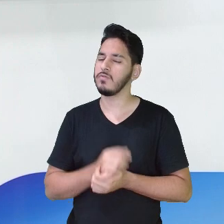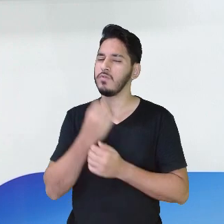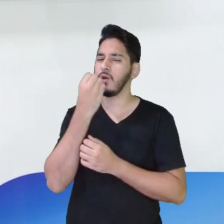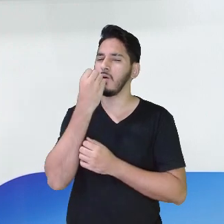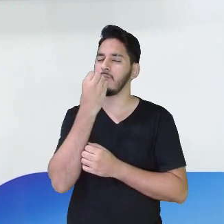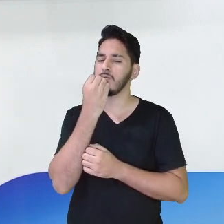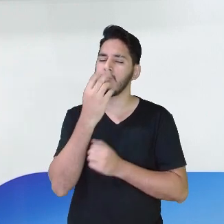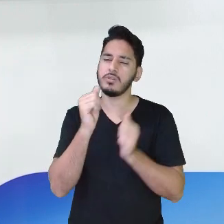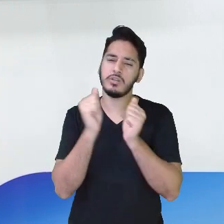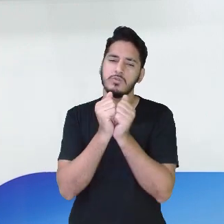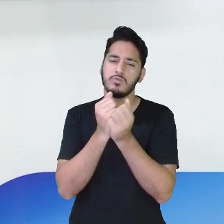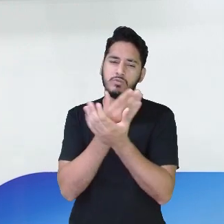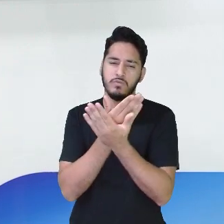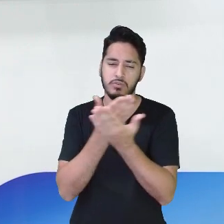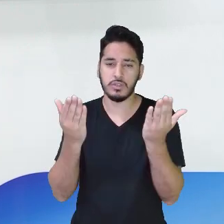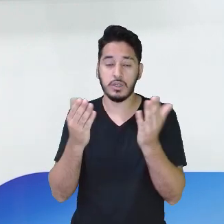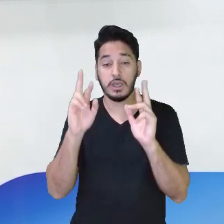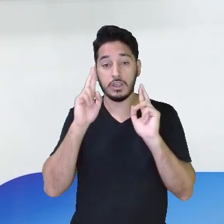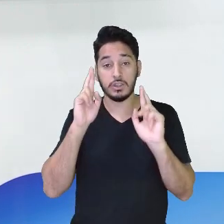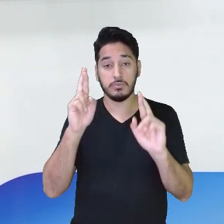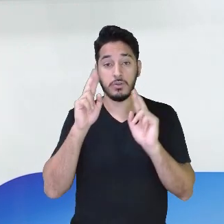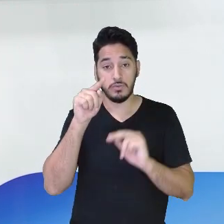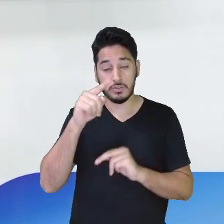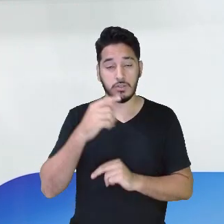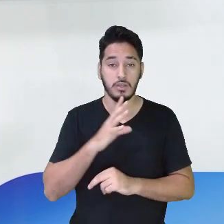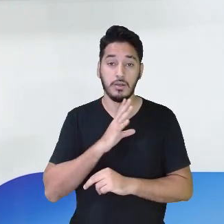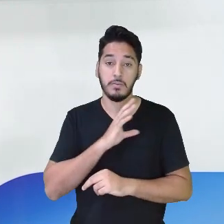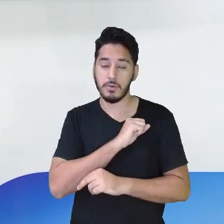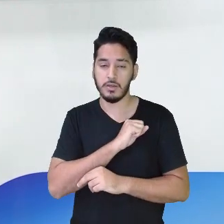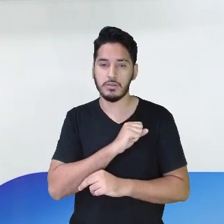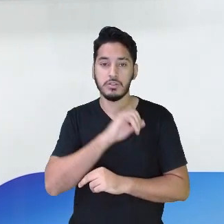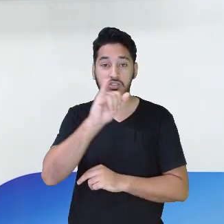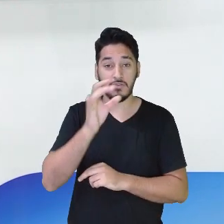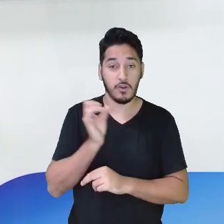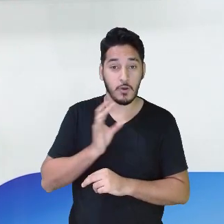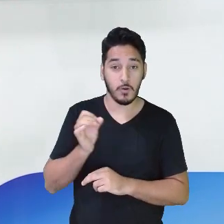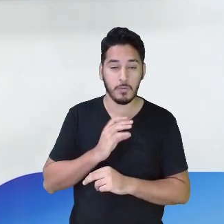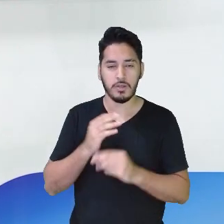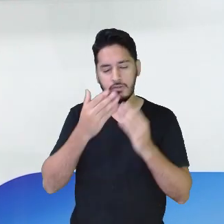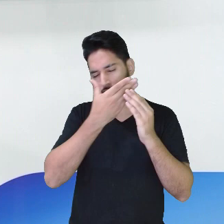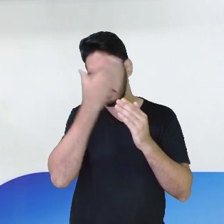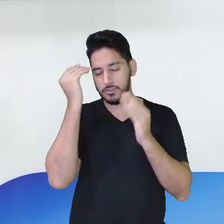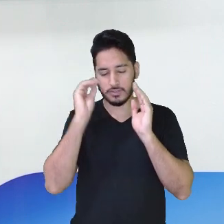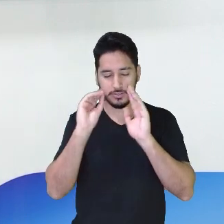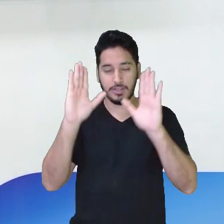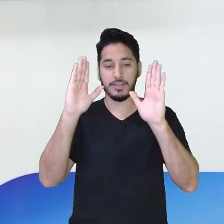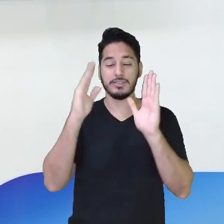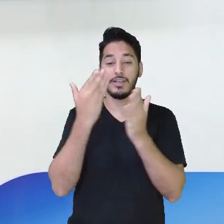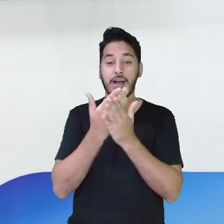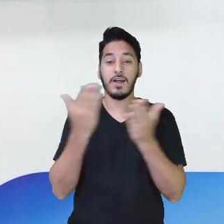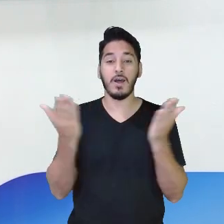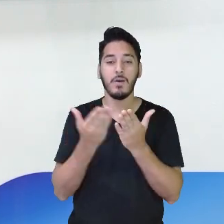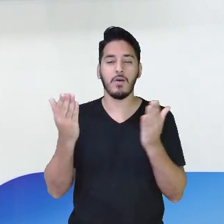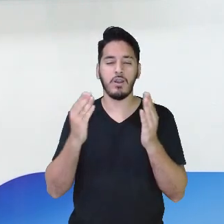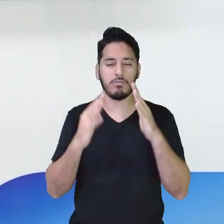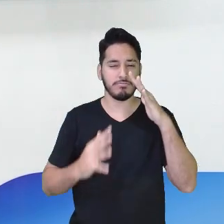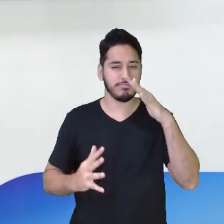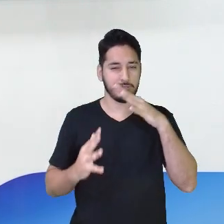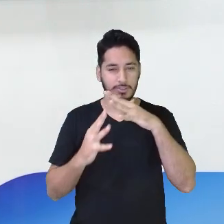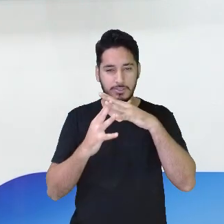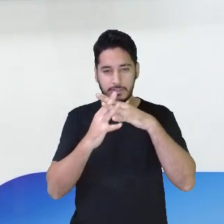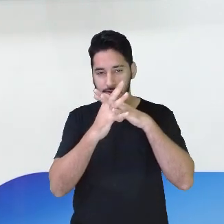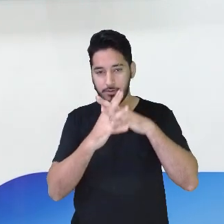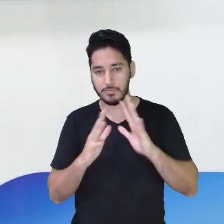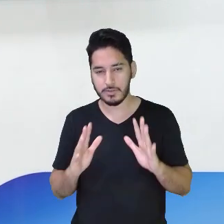com vocês. Espero que vocês tenham gostado. Quem ficou com medo, esquece que agora vai ter uma aula